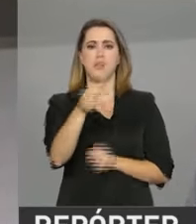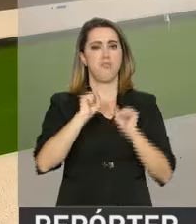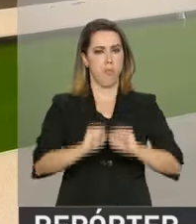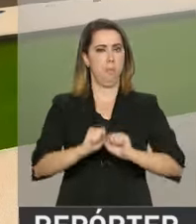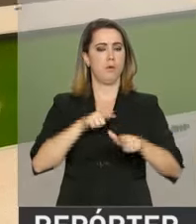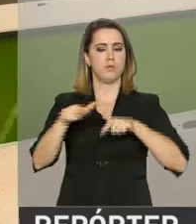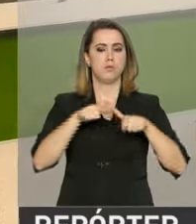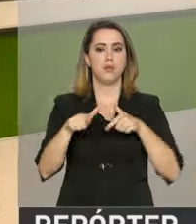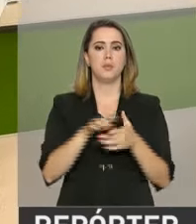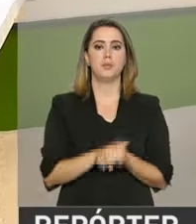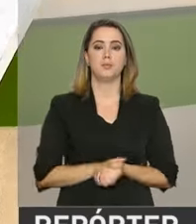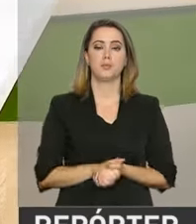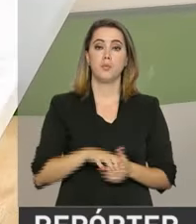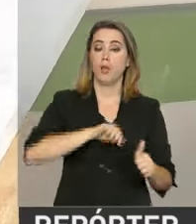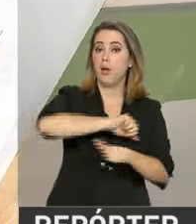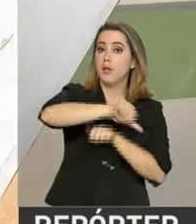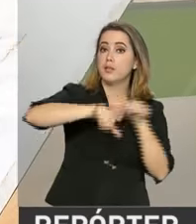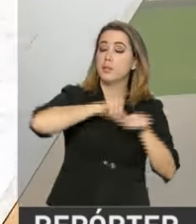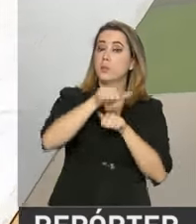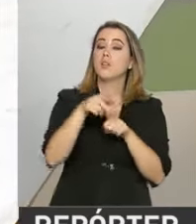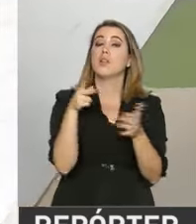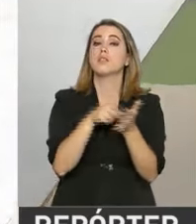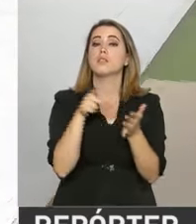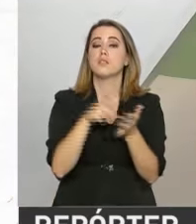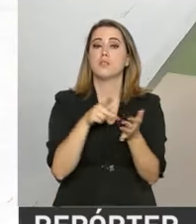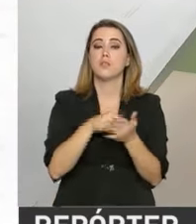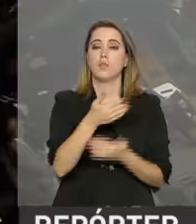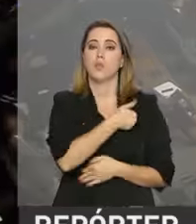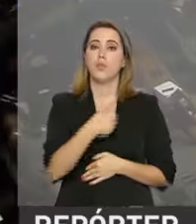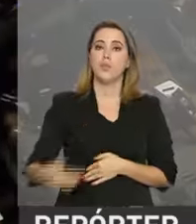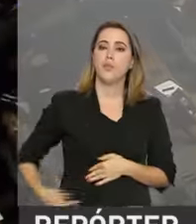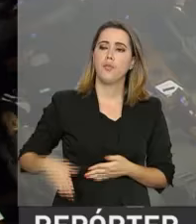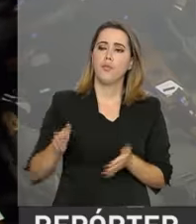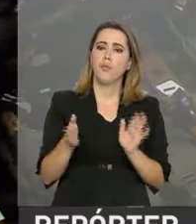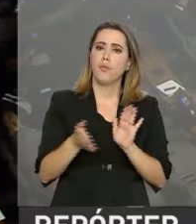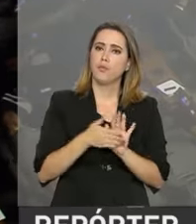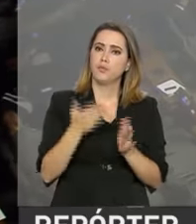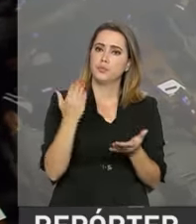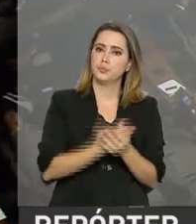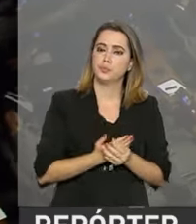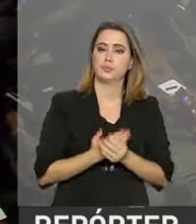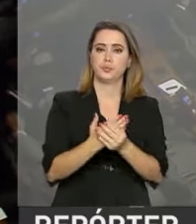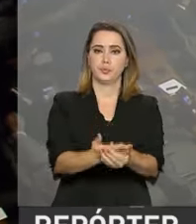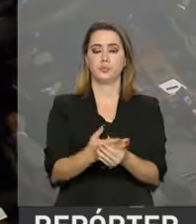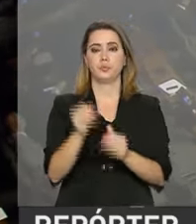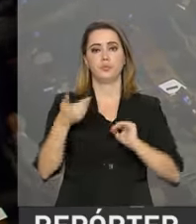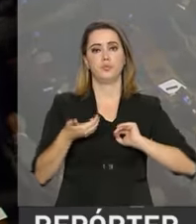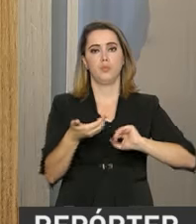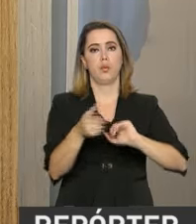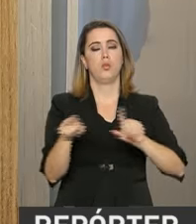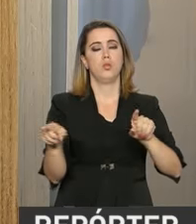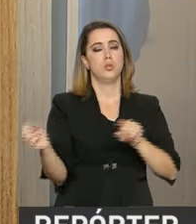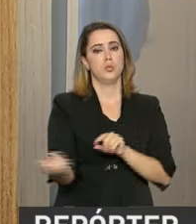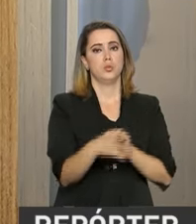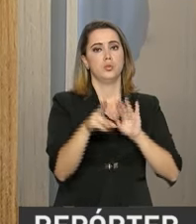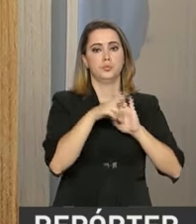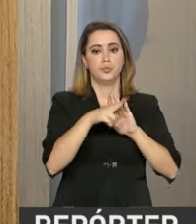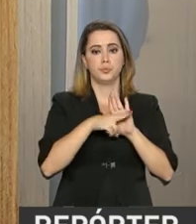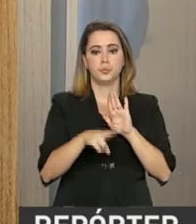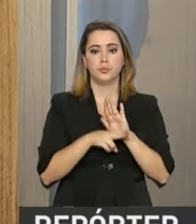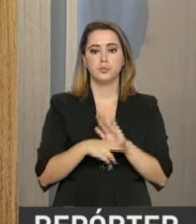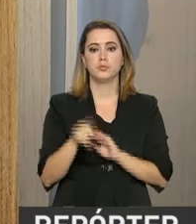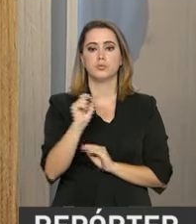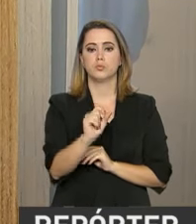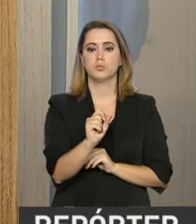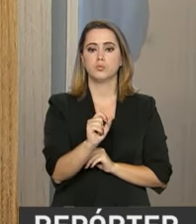trabalhar. Foi para mudar esta realidade que o governo enviou ao Congresso no fim do ano passado uma proposta de reforma. O principal intuito